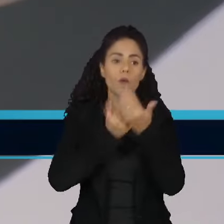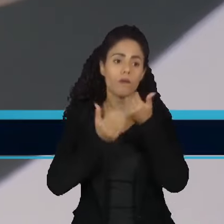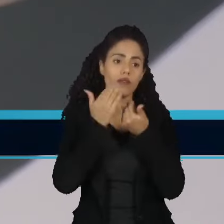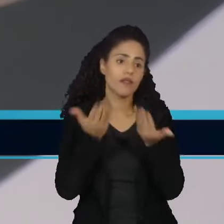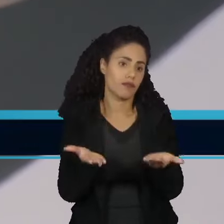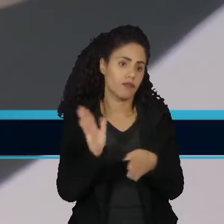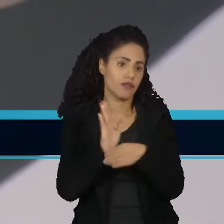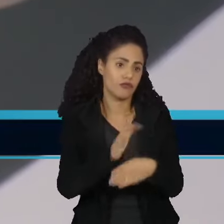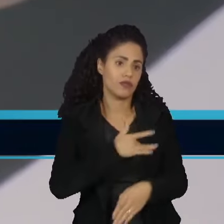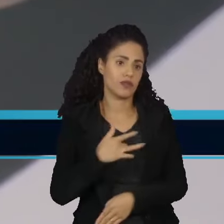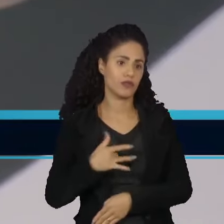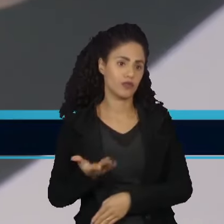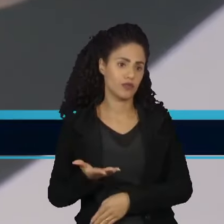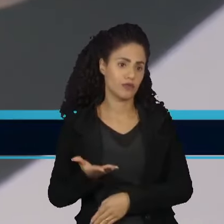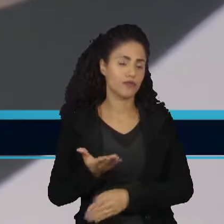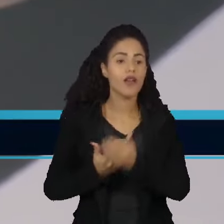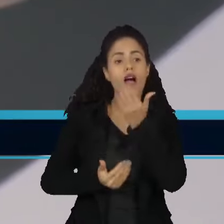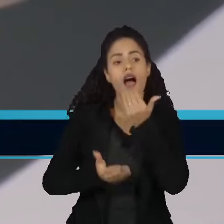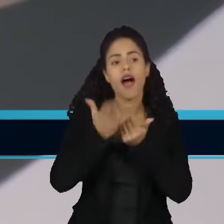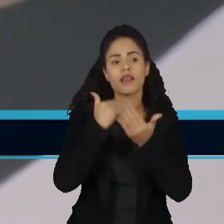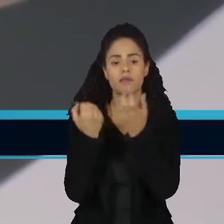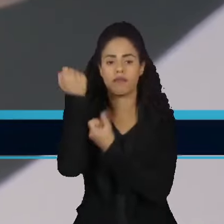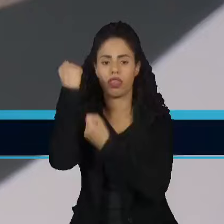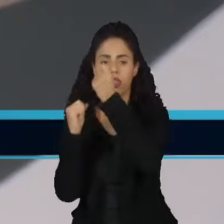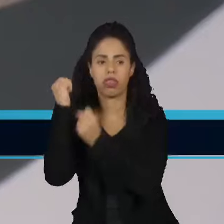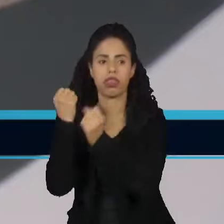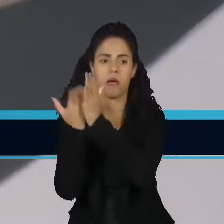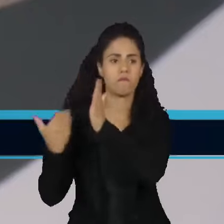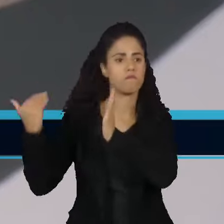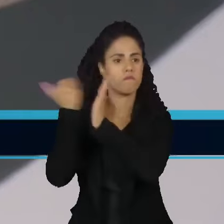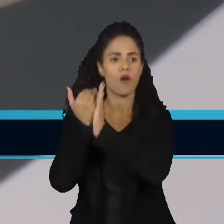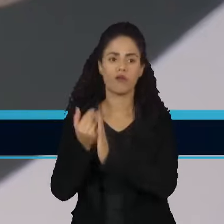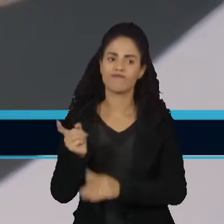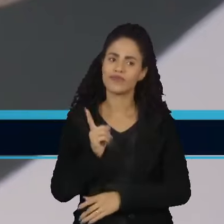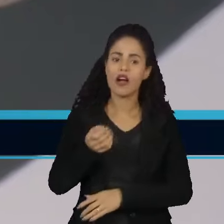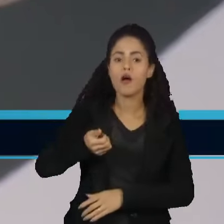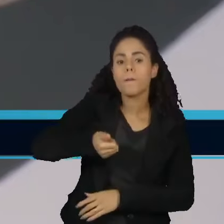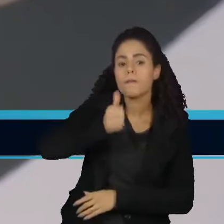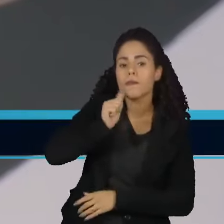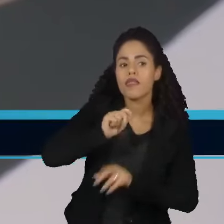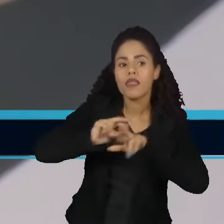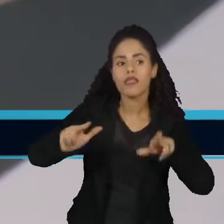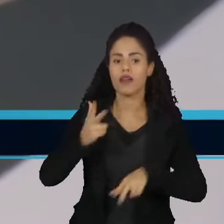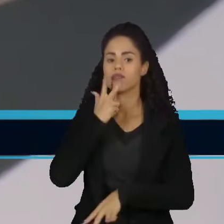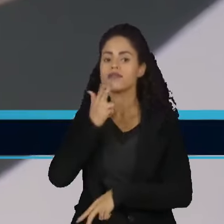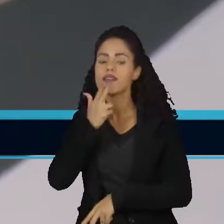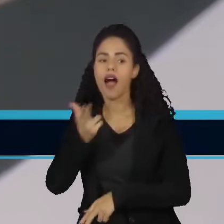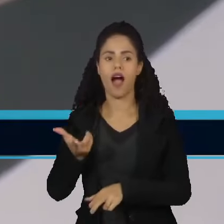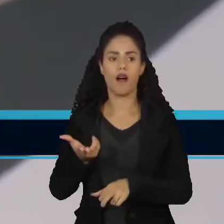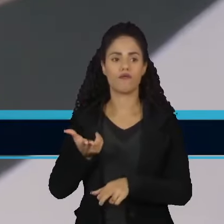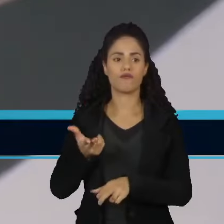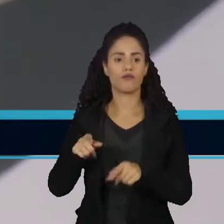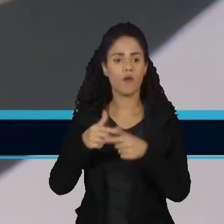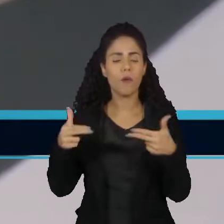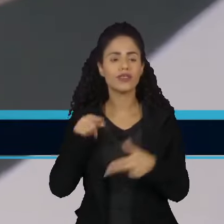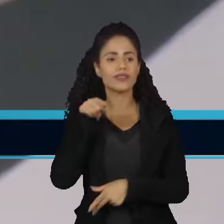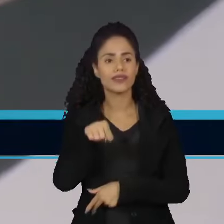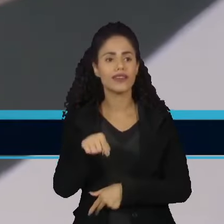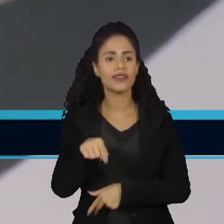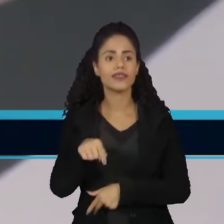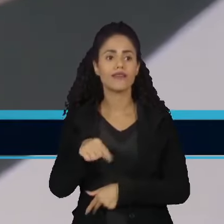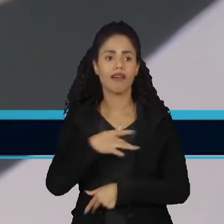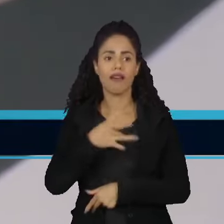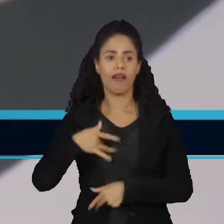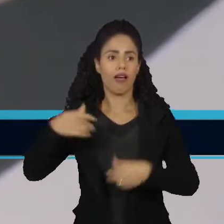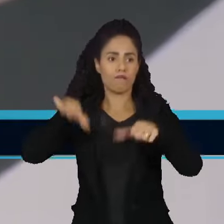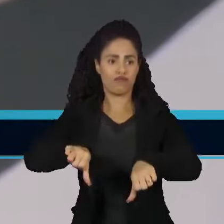Né? Então, quer dizer, os alimentos ultraprocessados, bebidas, cigarros, quer dizer, coisas que fazem mal para